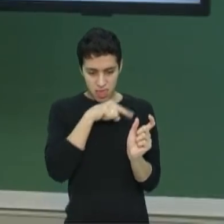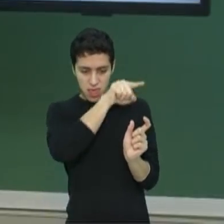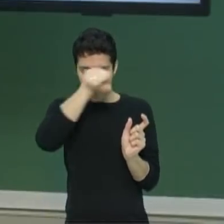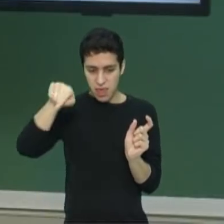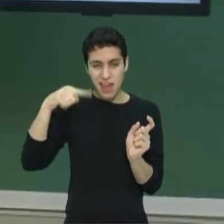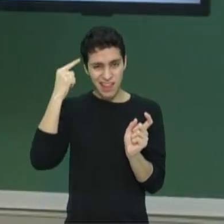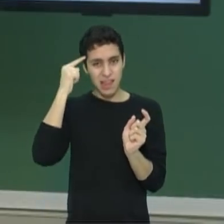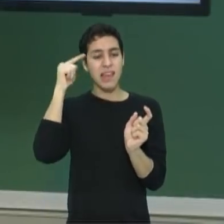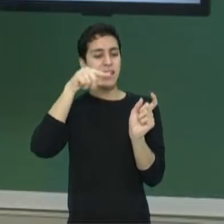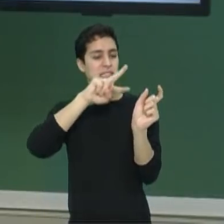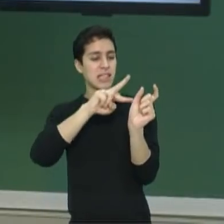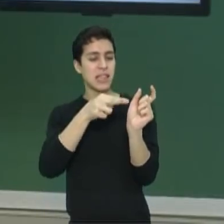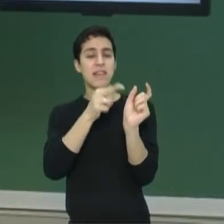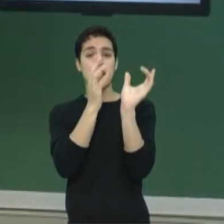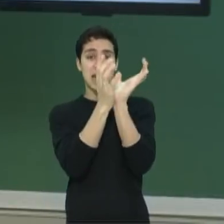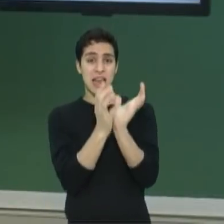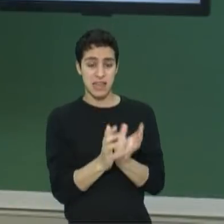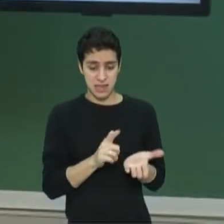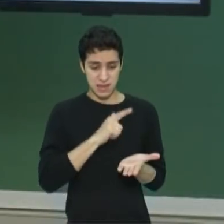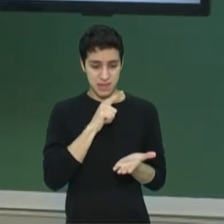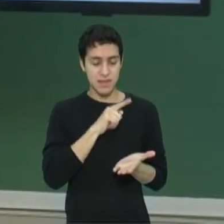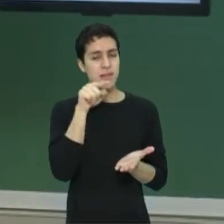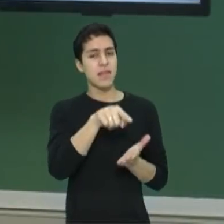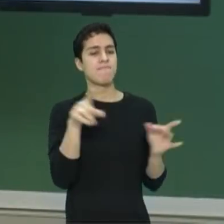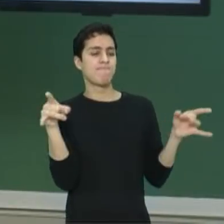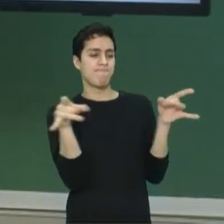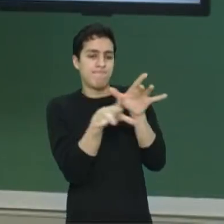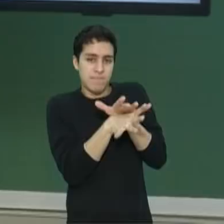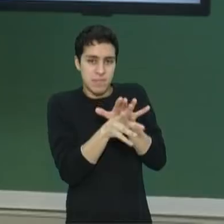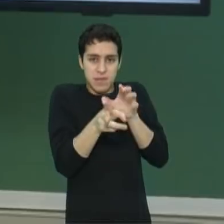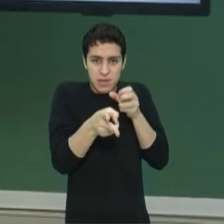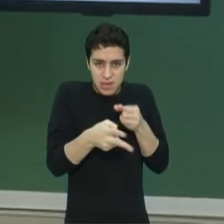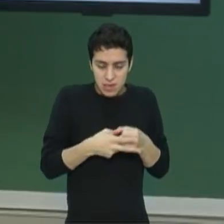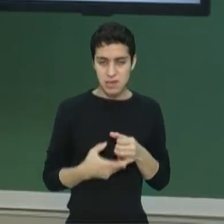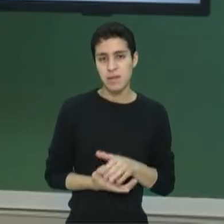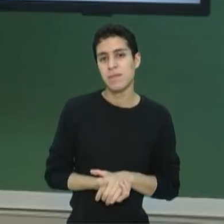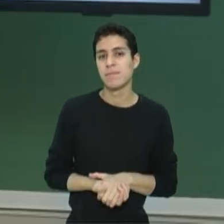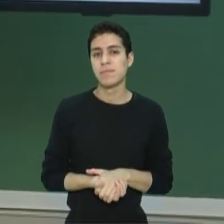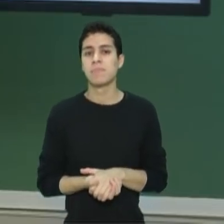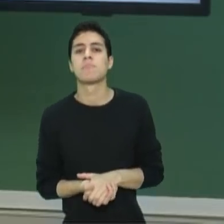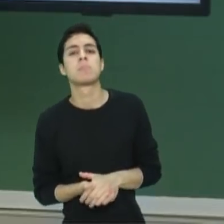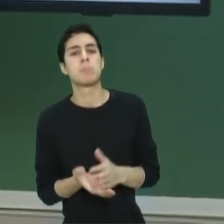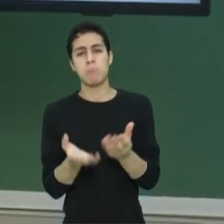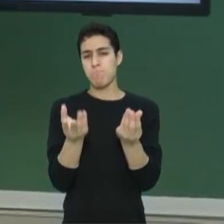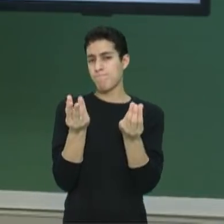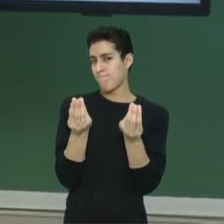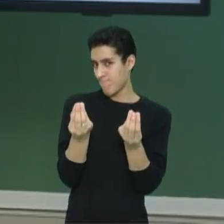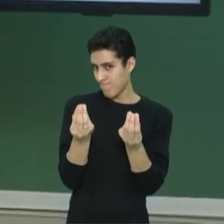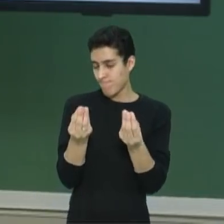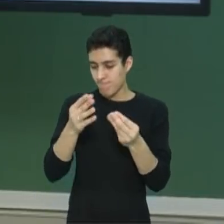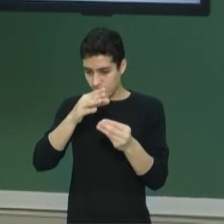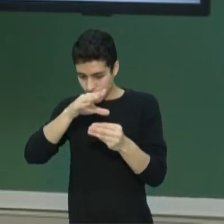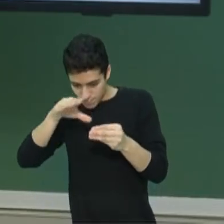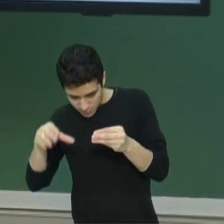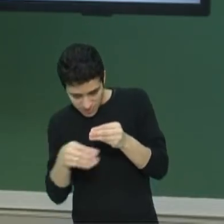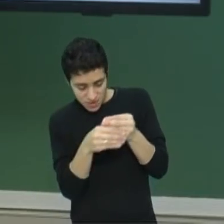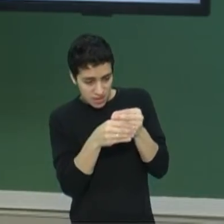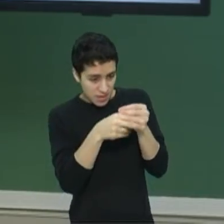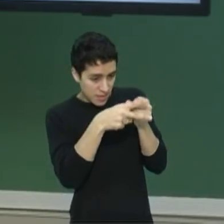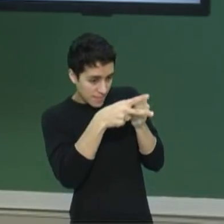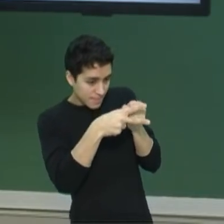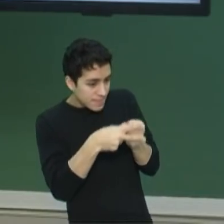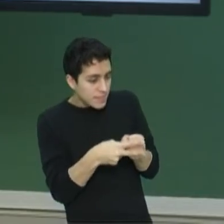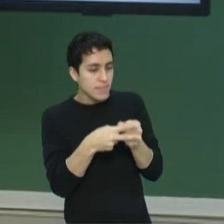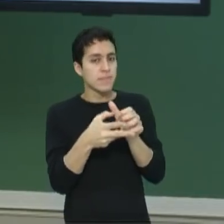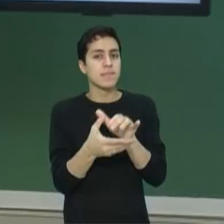gente tem que essa palavra dentro das classes gramaticais é considerada verbo. E como que a gente tem o complemento desses verbos?